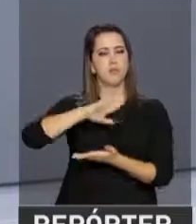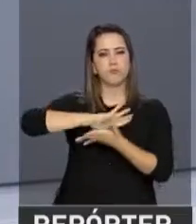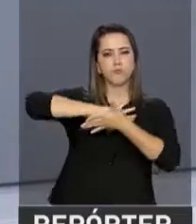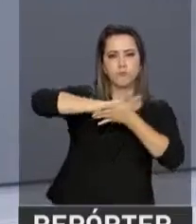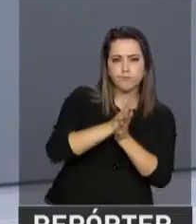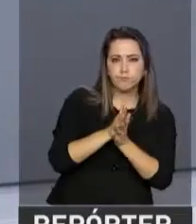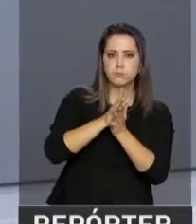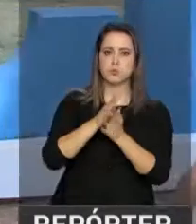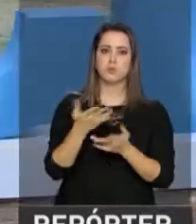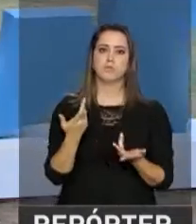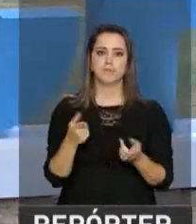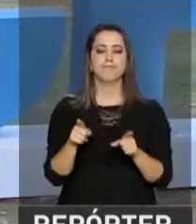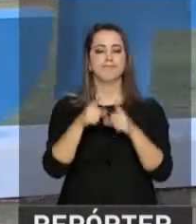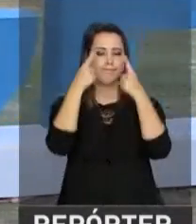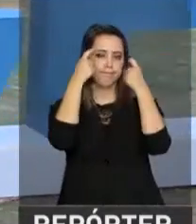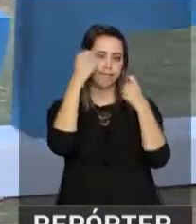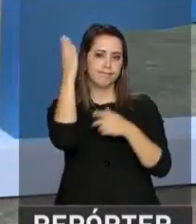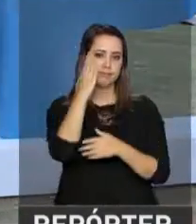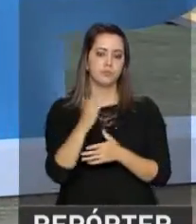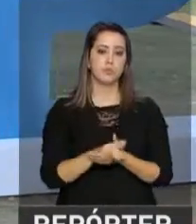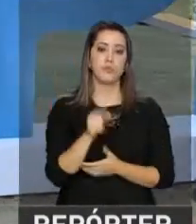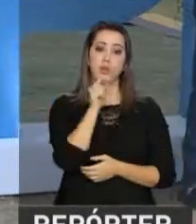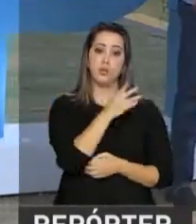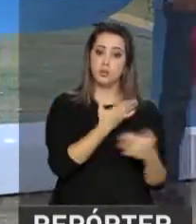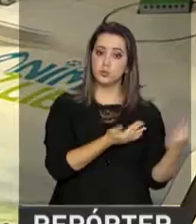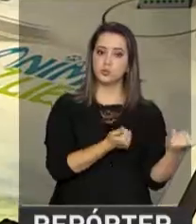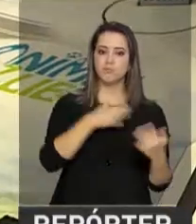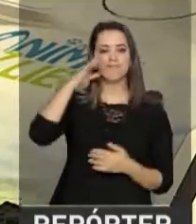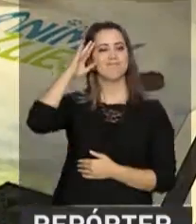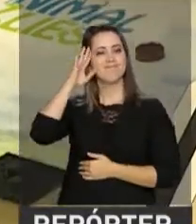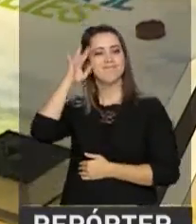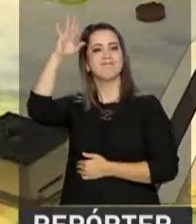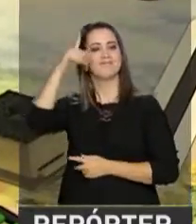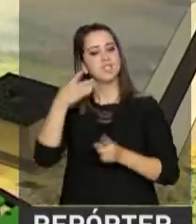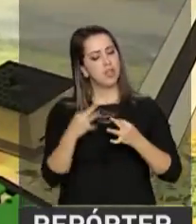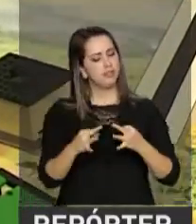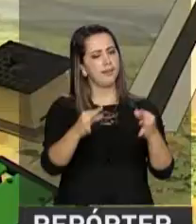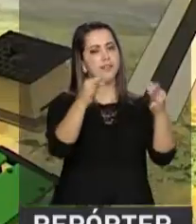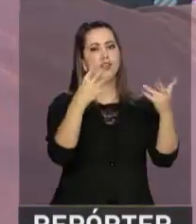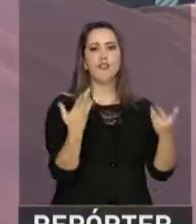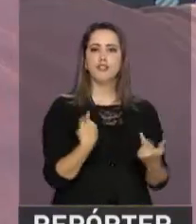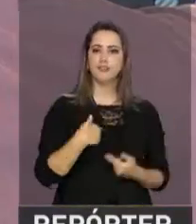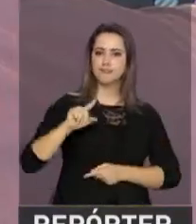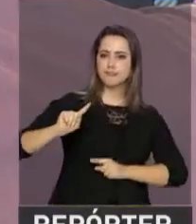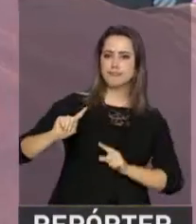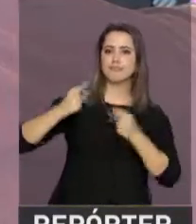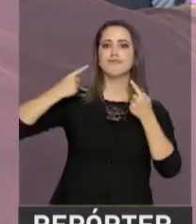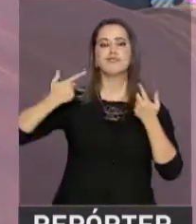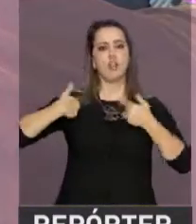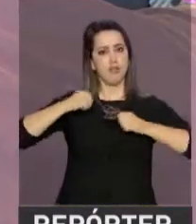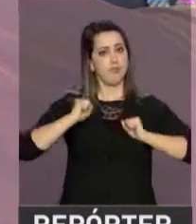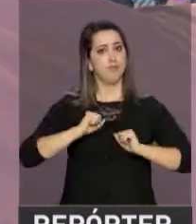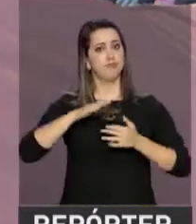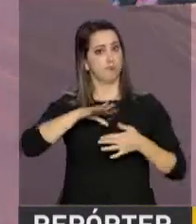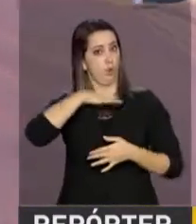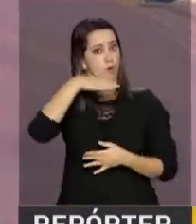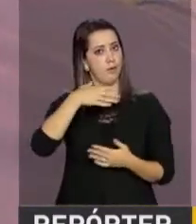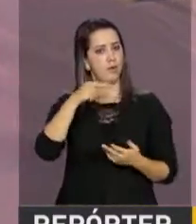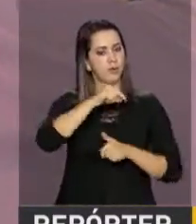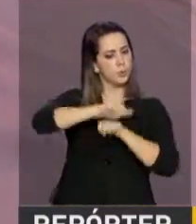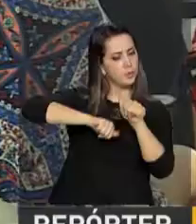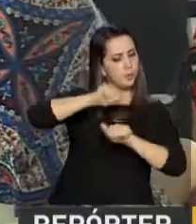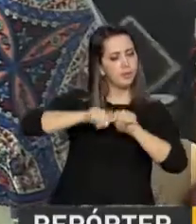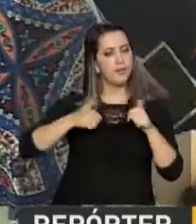brasil eles são jovens criativos tecnológicos ousados e com capacidade para fazer